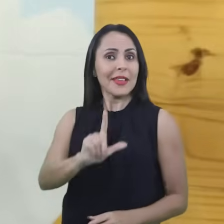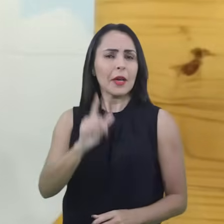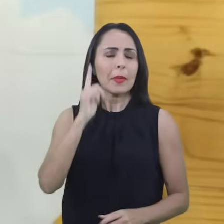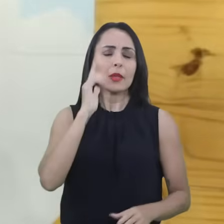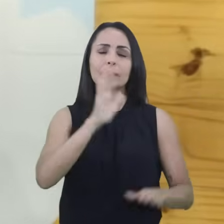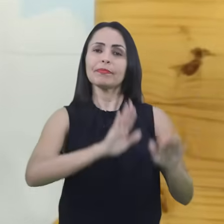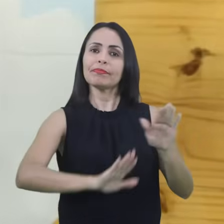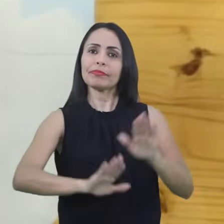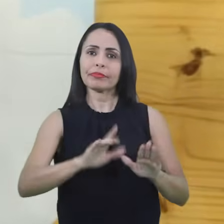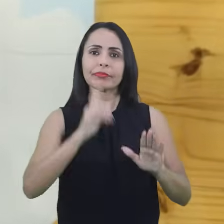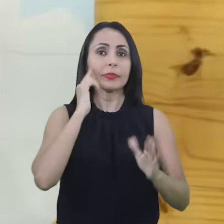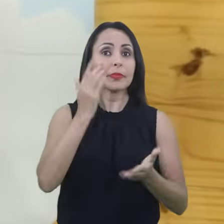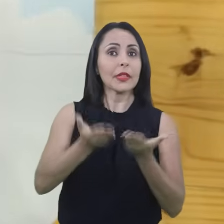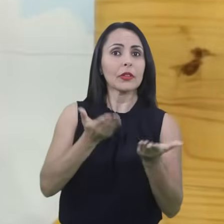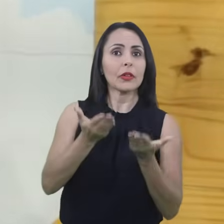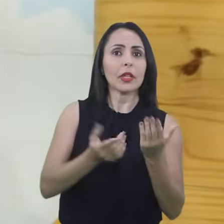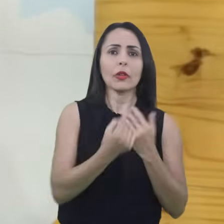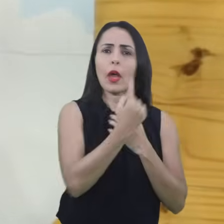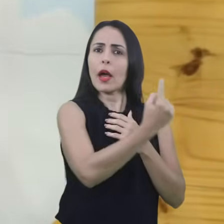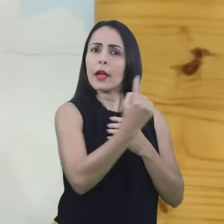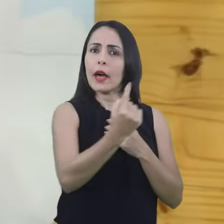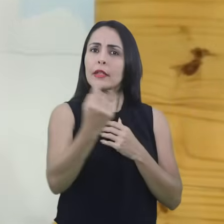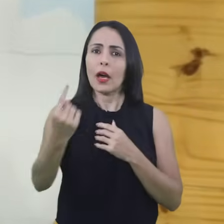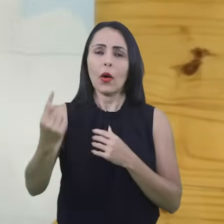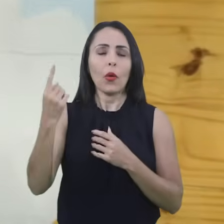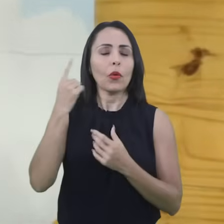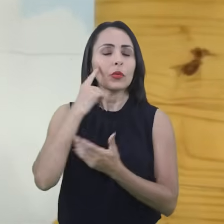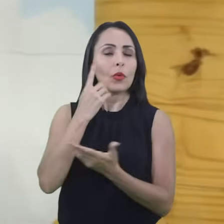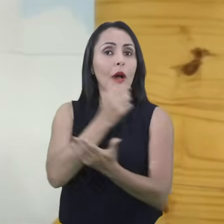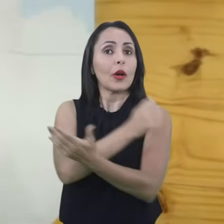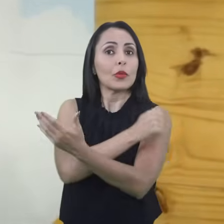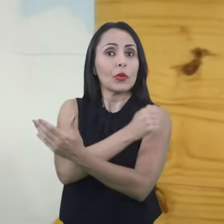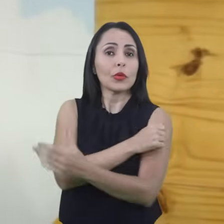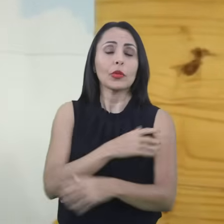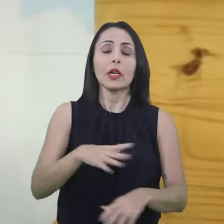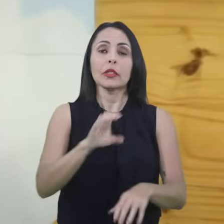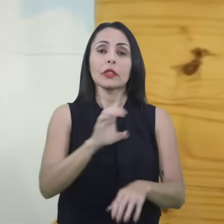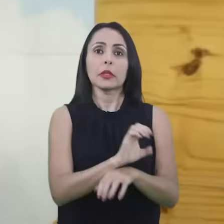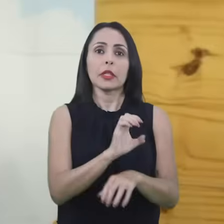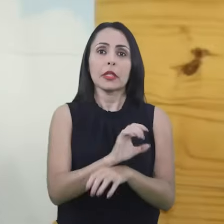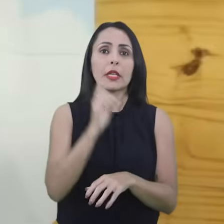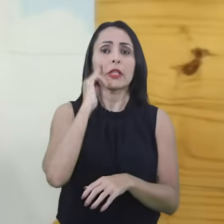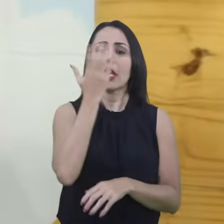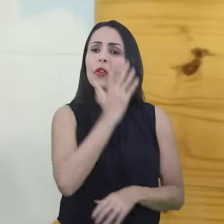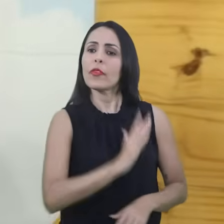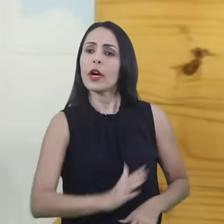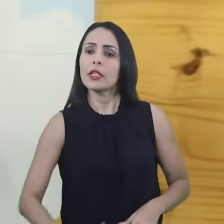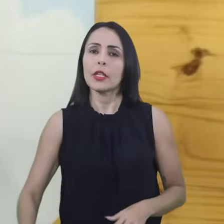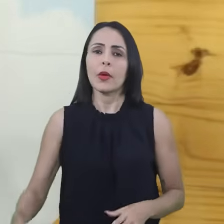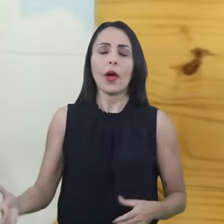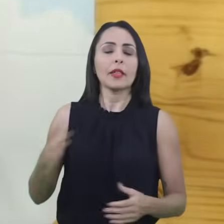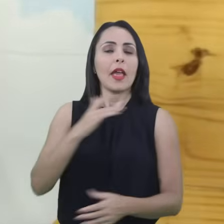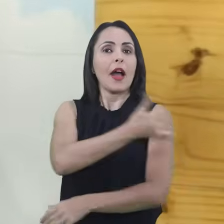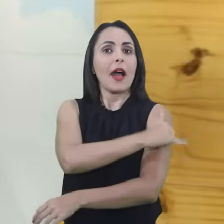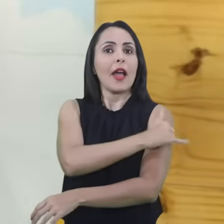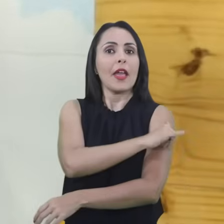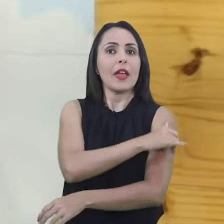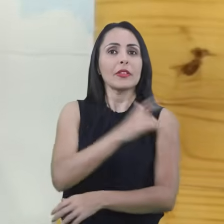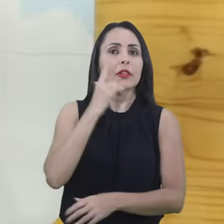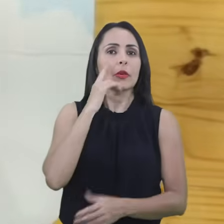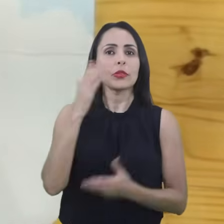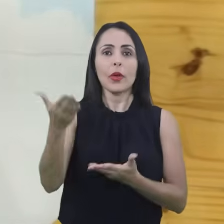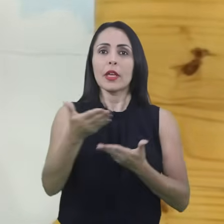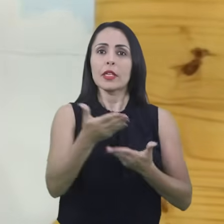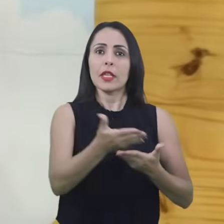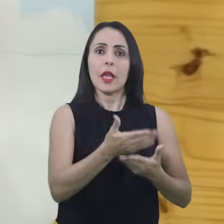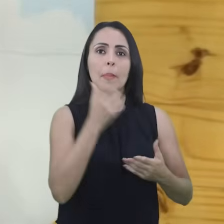pelo cuidado que tem dedicado a cada estudante da rede estadual de educação, desde a educação infantil até a EJA. Todos receberam